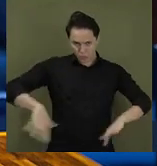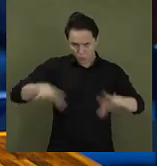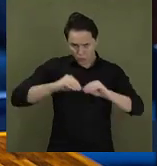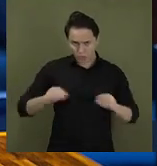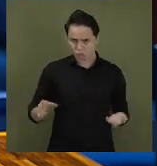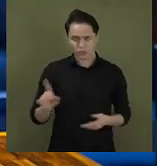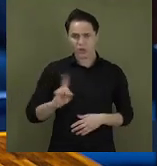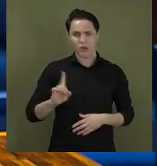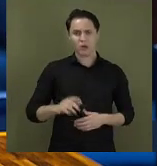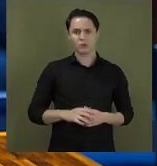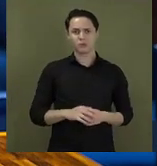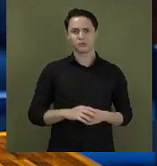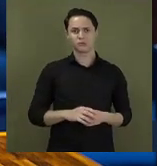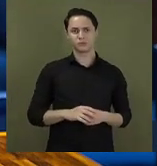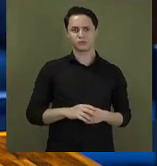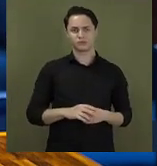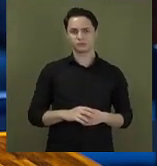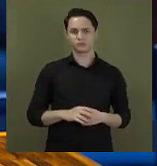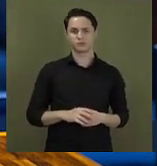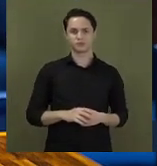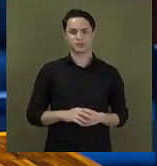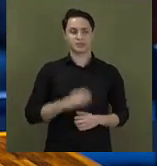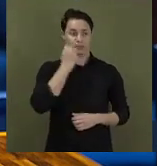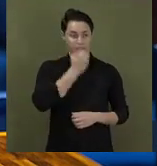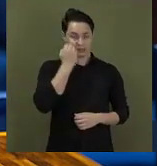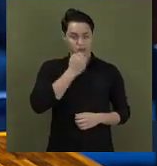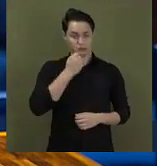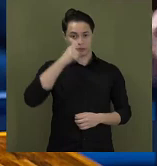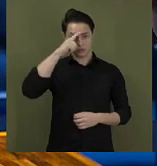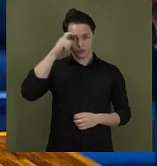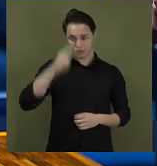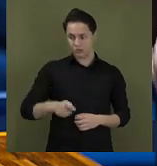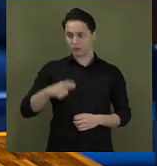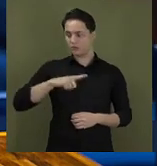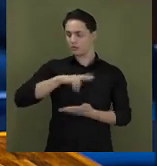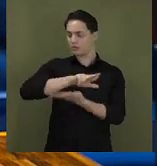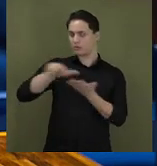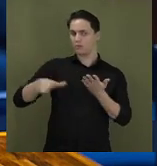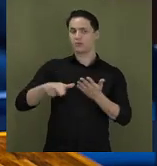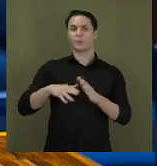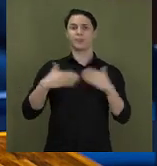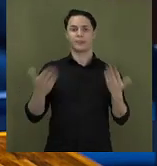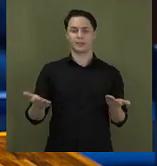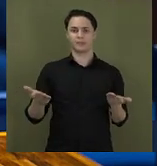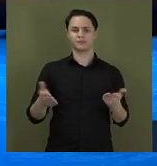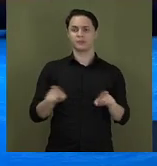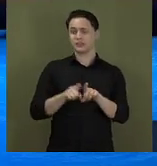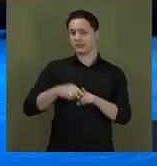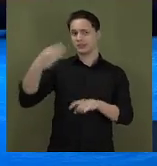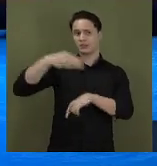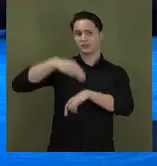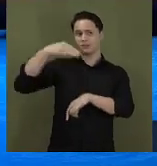Não. Tem que ser resolvido. Senador Sérgio Moro. Vários problemas têm... Já termino, presidente. Pois não, porque já se passaram 3